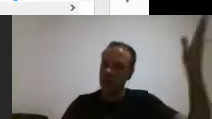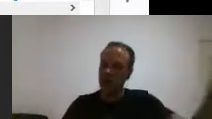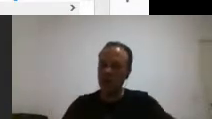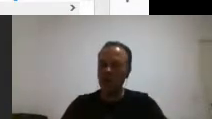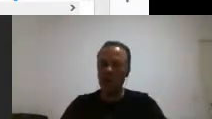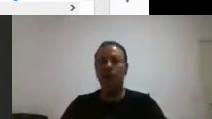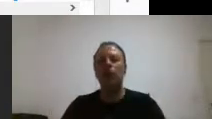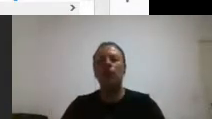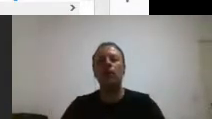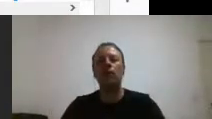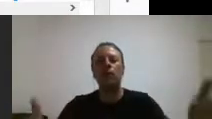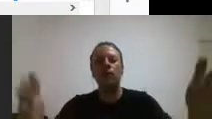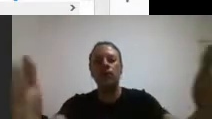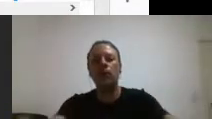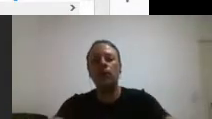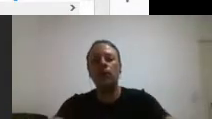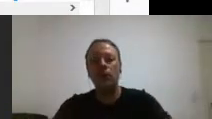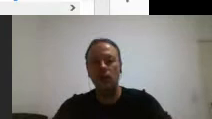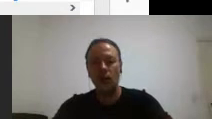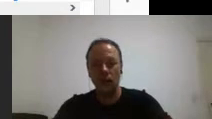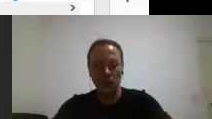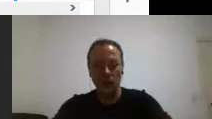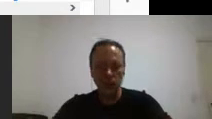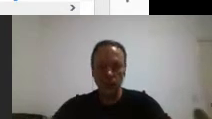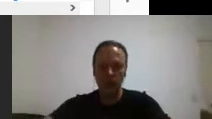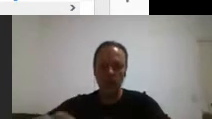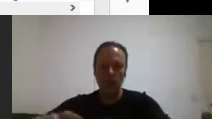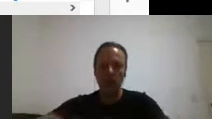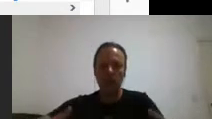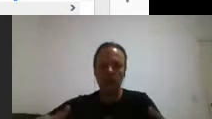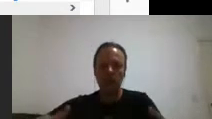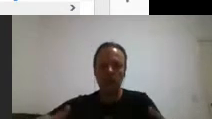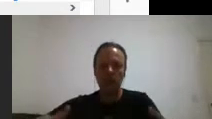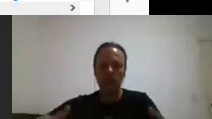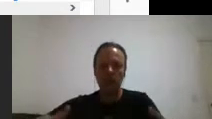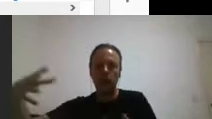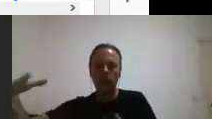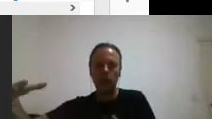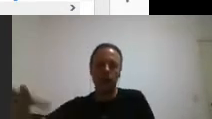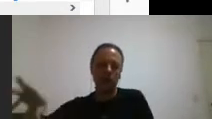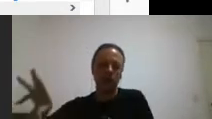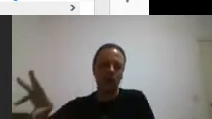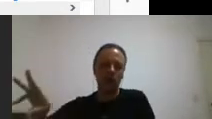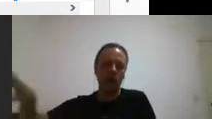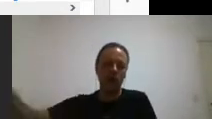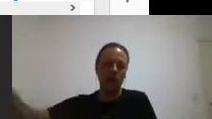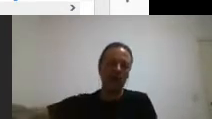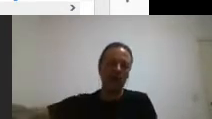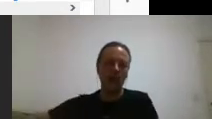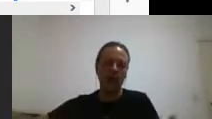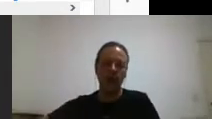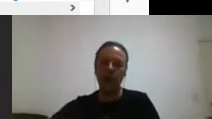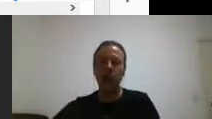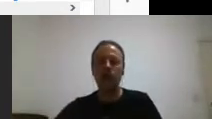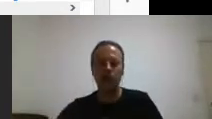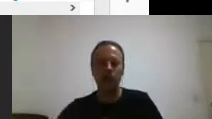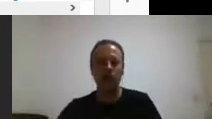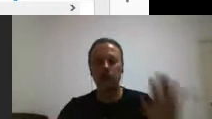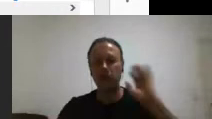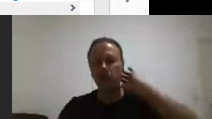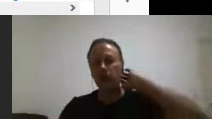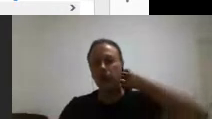que eu saio do modelo conceitual, venho para o modelo lógico, já trazendo uma preocupação assim, pô, a hora que eu for instalar já